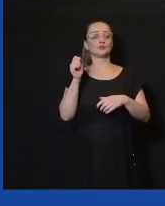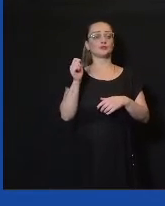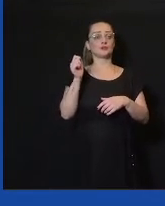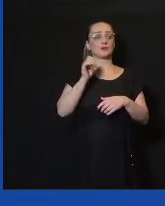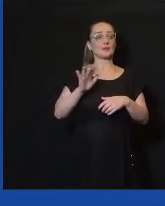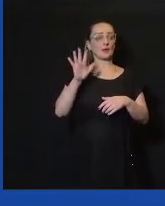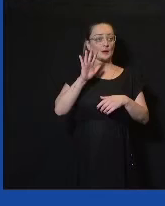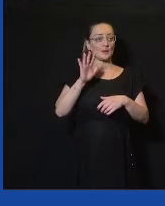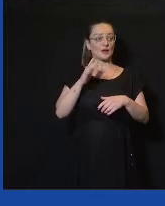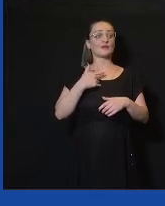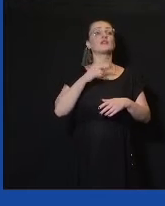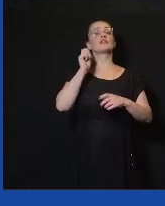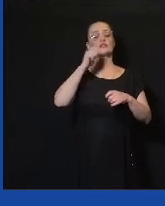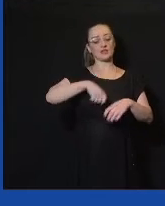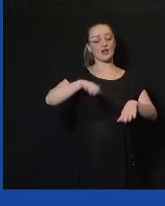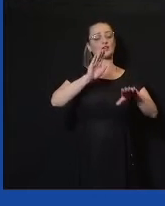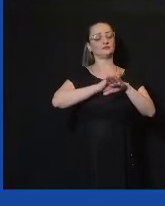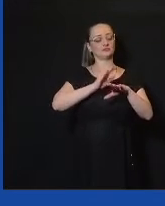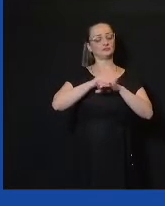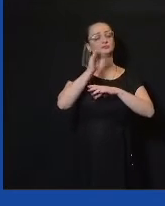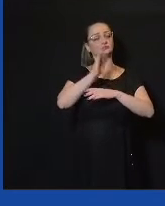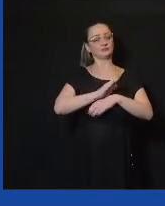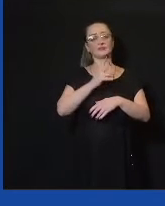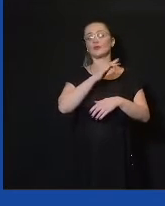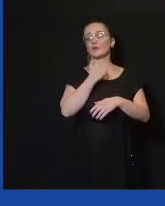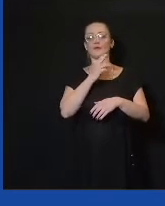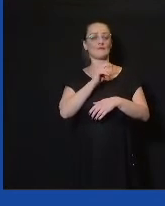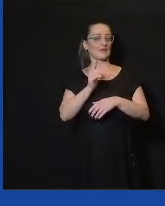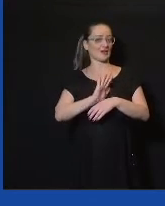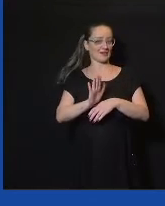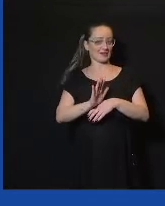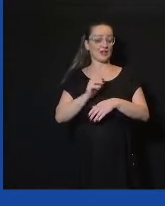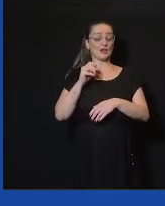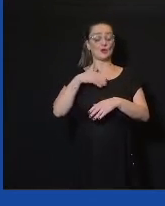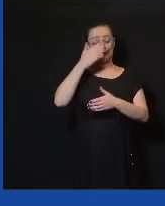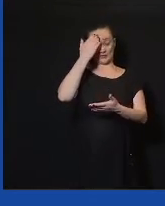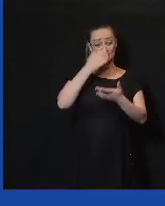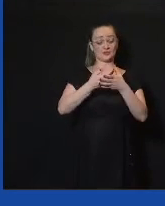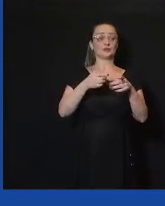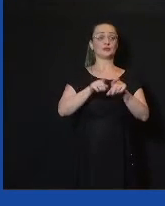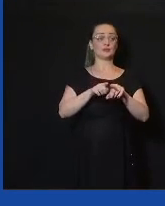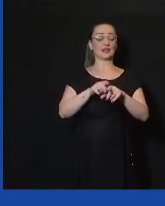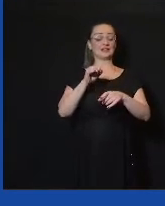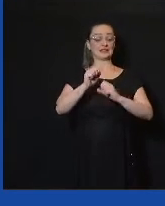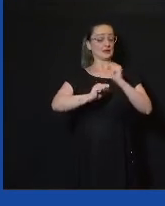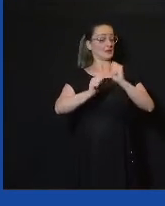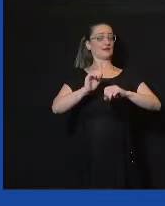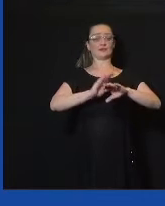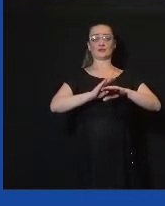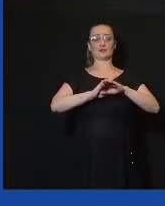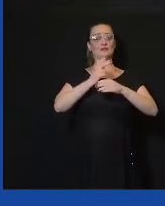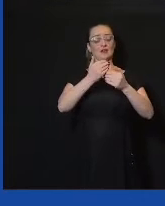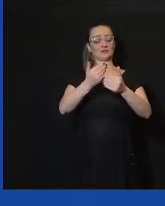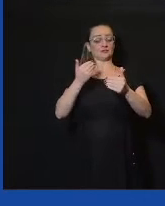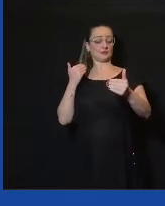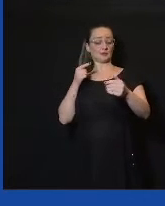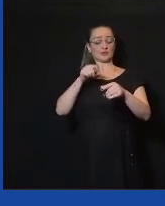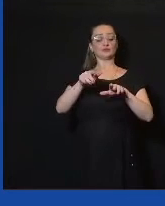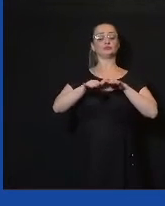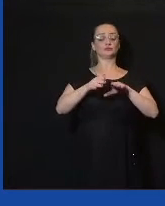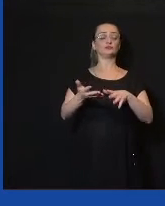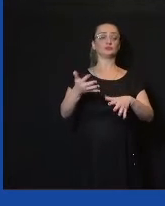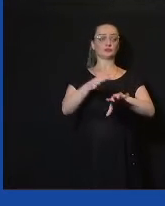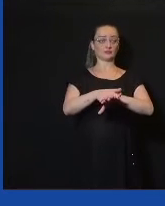vai morrer ninguém. E eu acredito mais. Se as empresas não fizerem, vão ficar para trás, porque esse movimento de inclusão